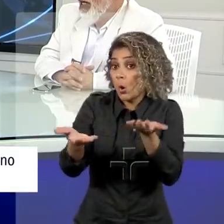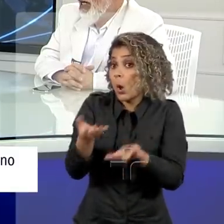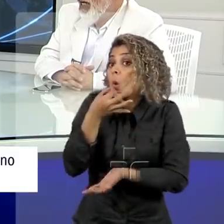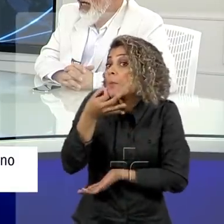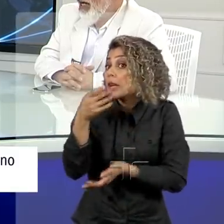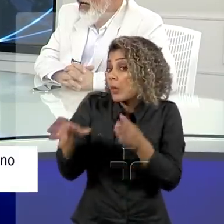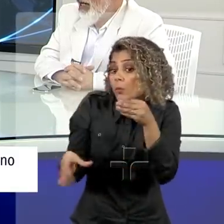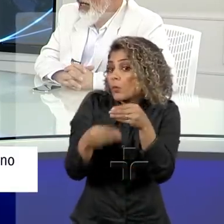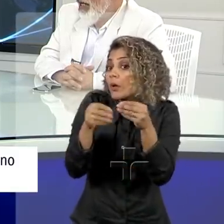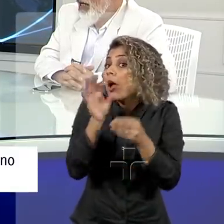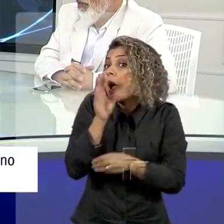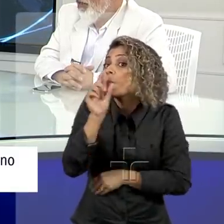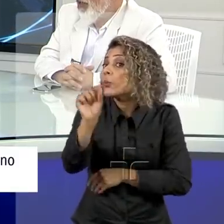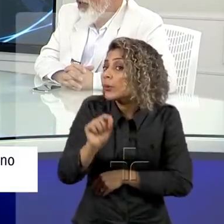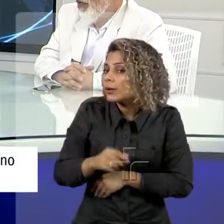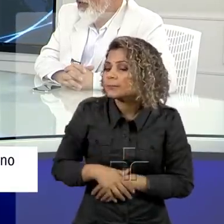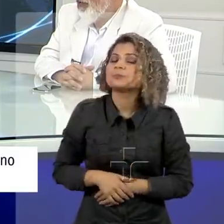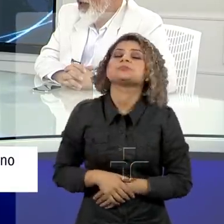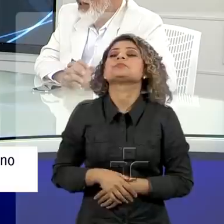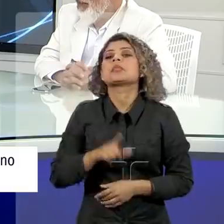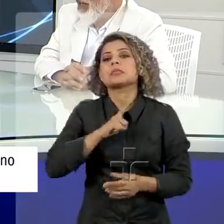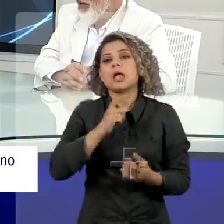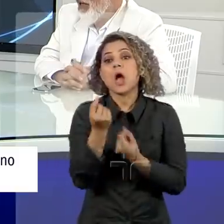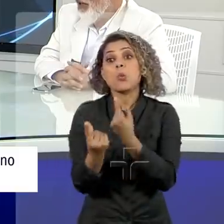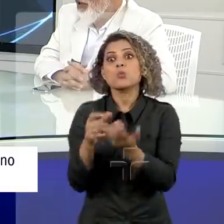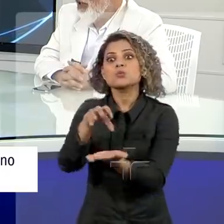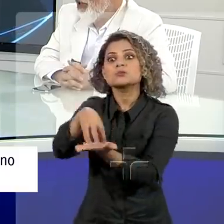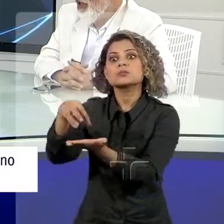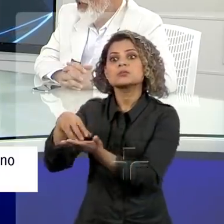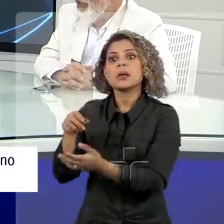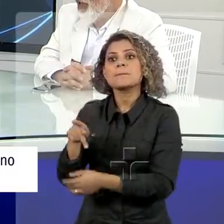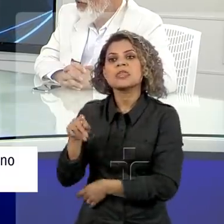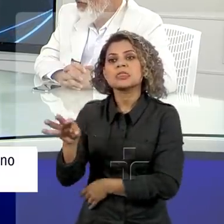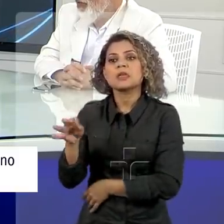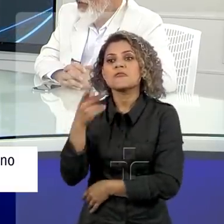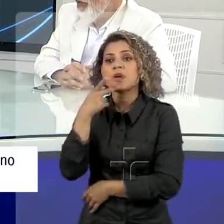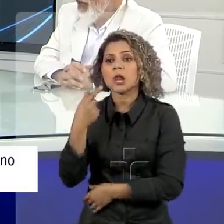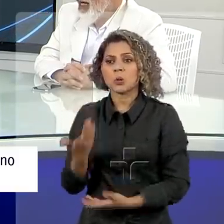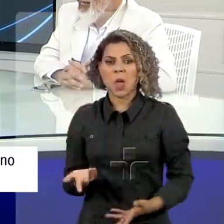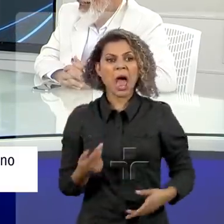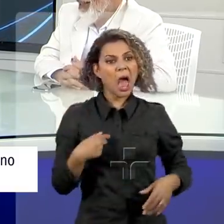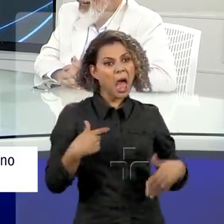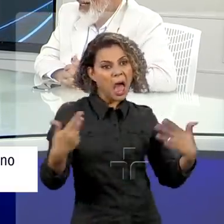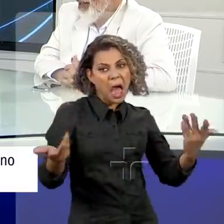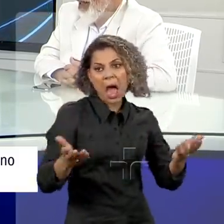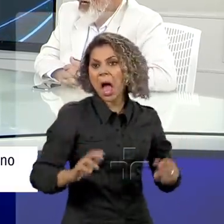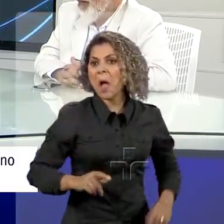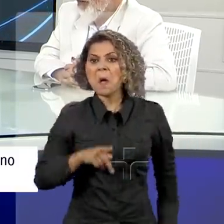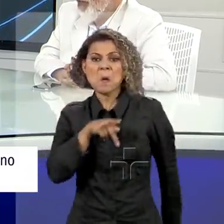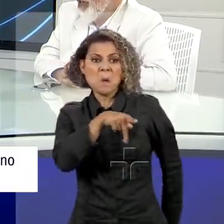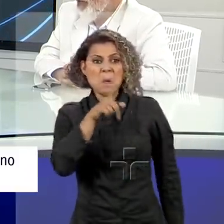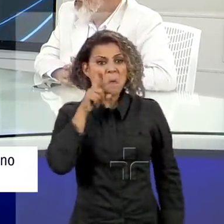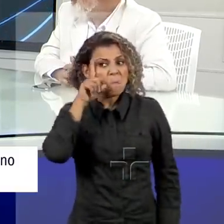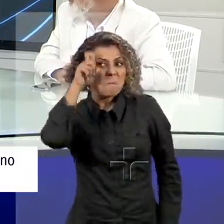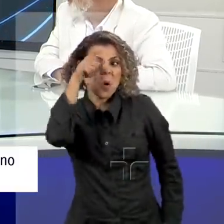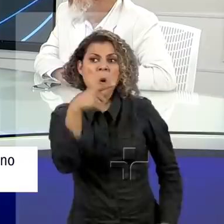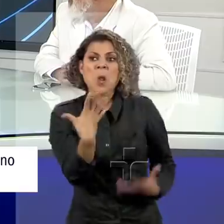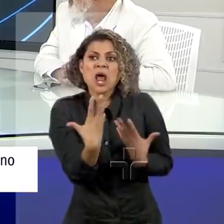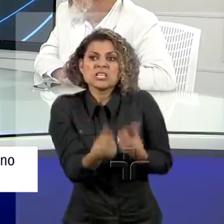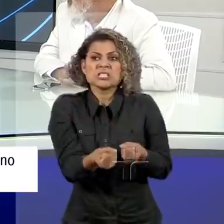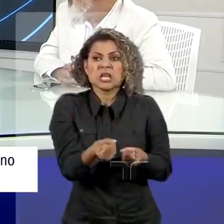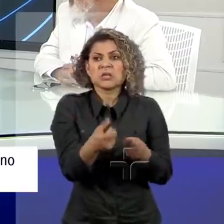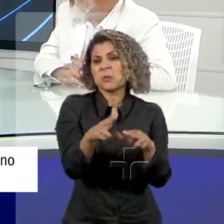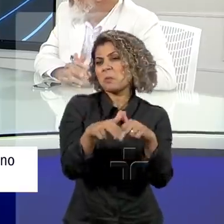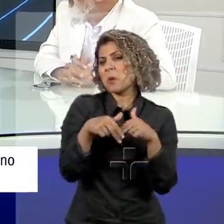assim. Alguns setores do PT fizeram a crítica de que o Sérgio Moro, ao aceitar a função, teria posto